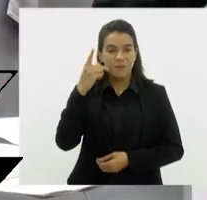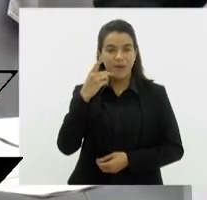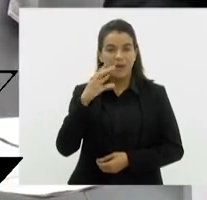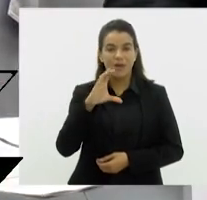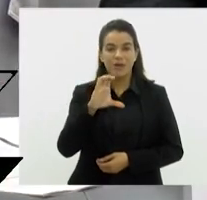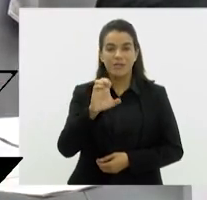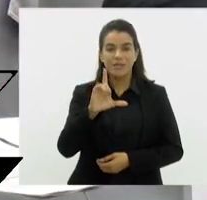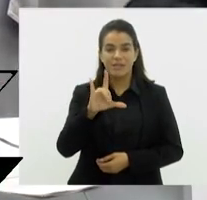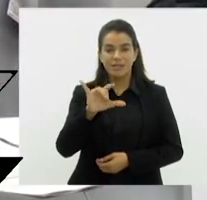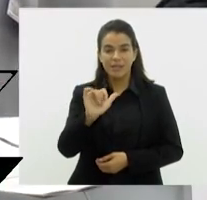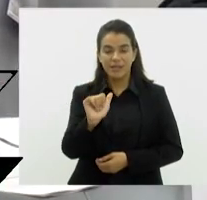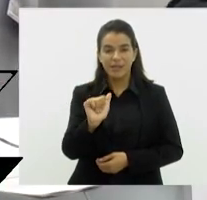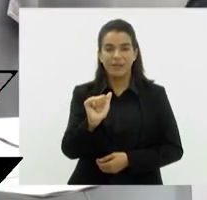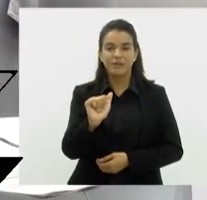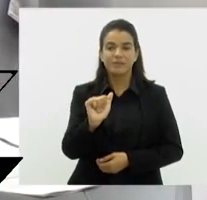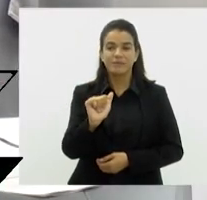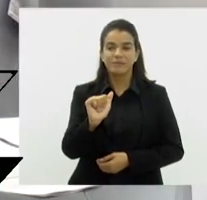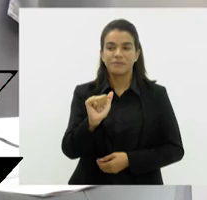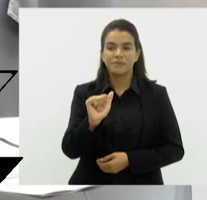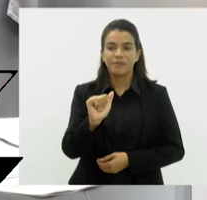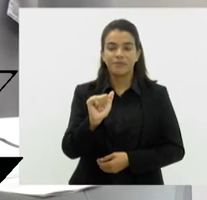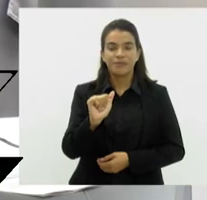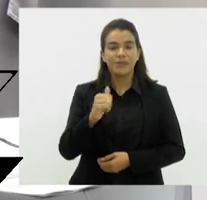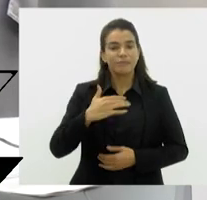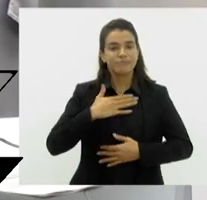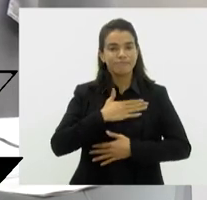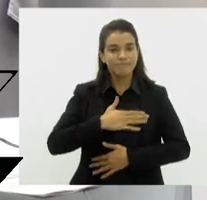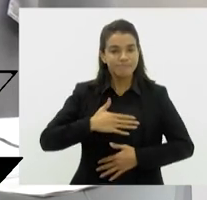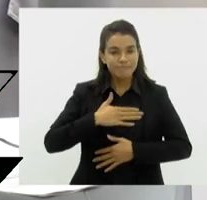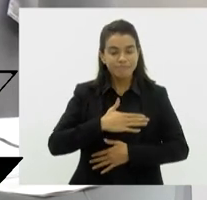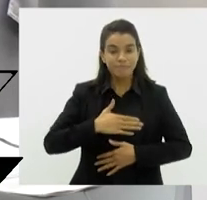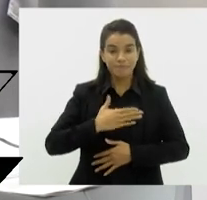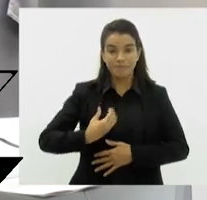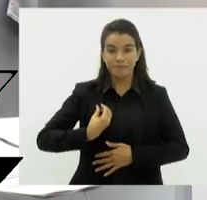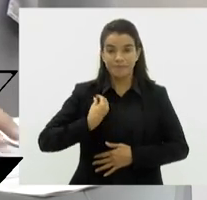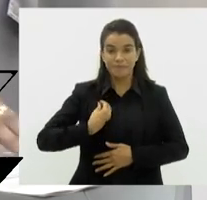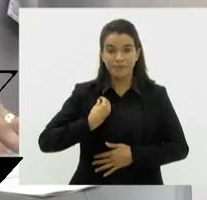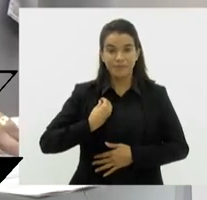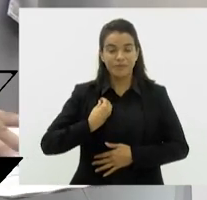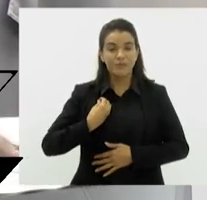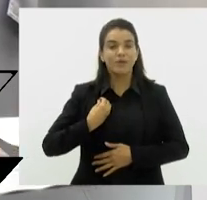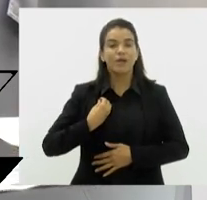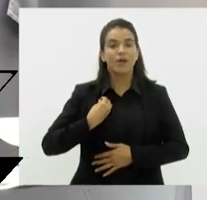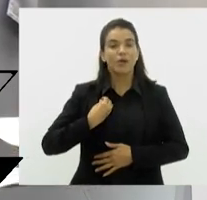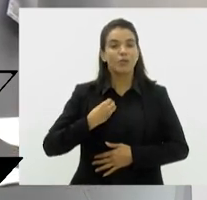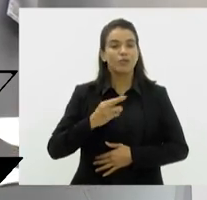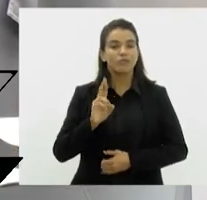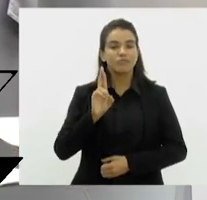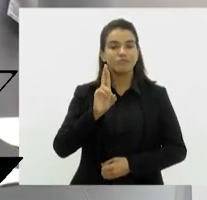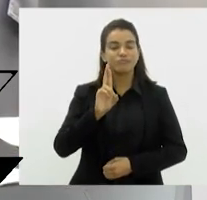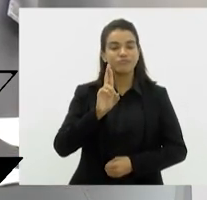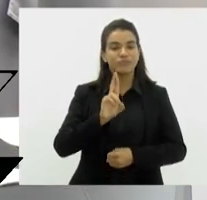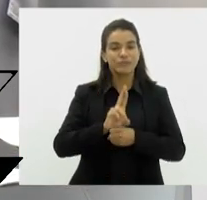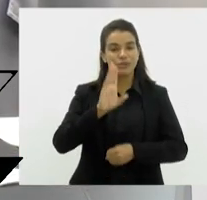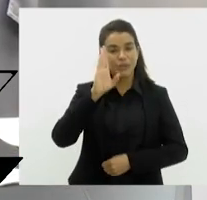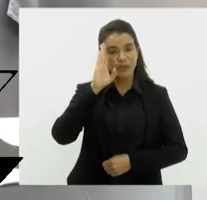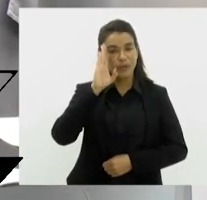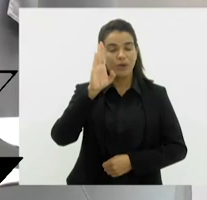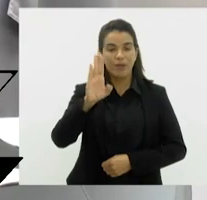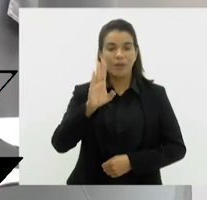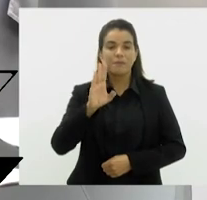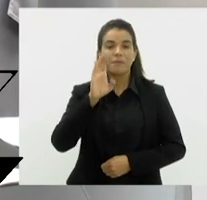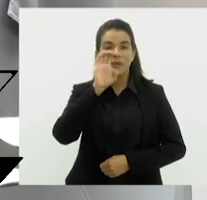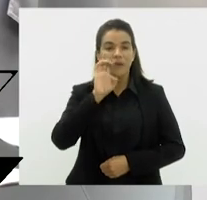Célia. E saudar aqui a presença, agora como titular da comissão, da deputada Élika Takemoto. Seja